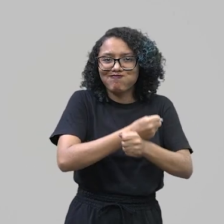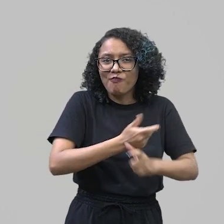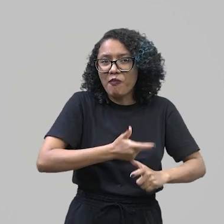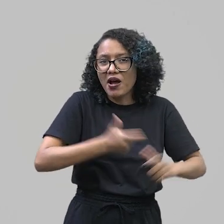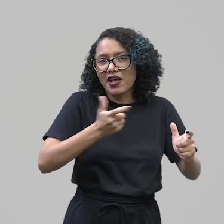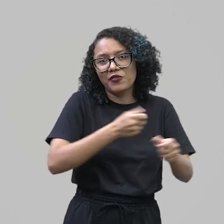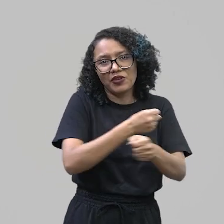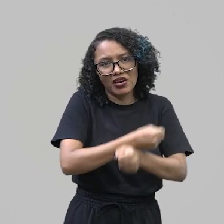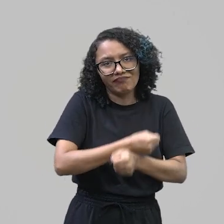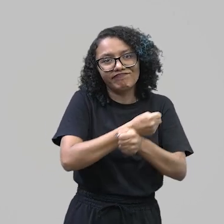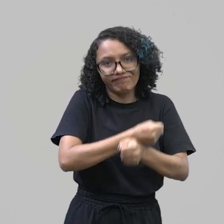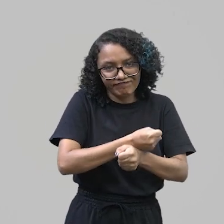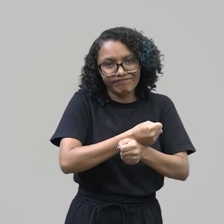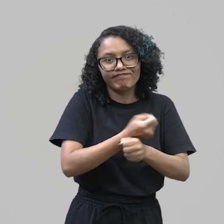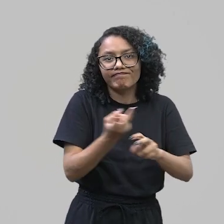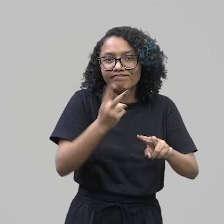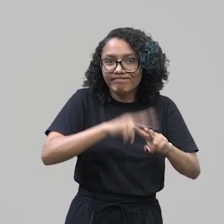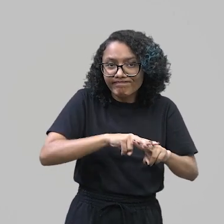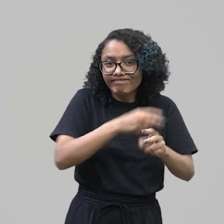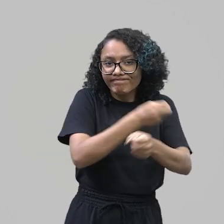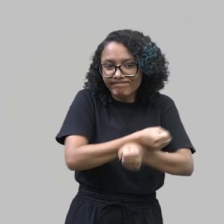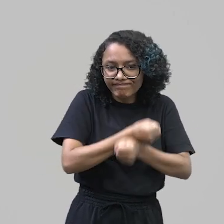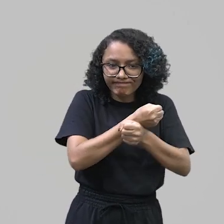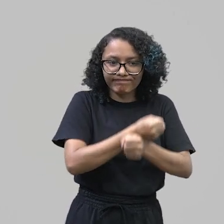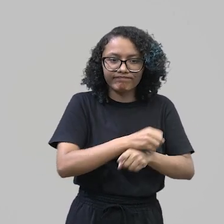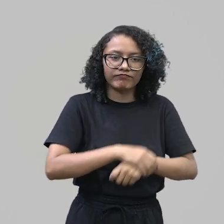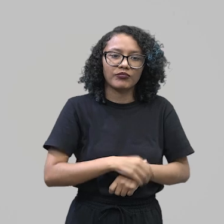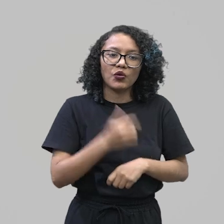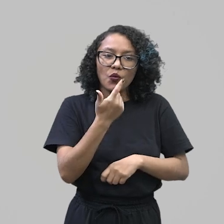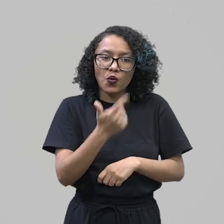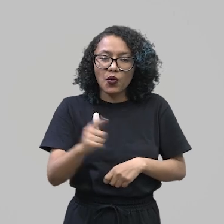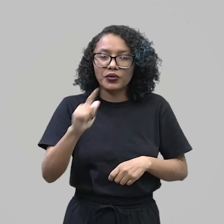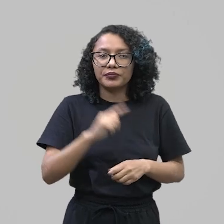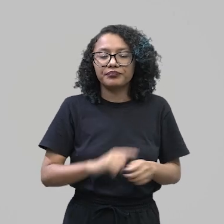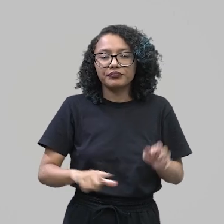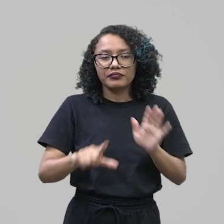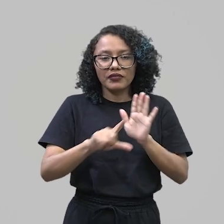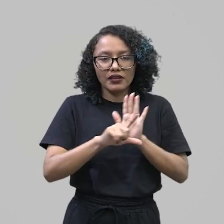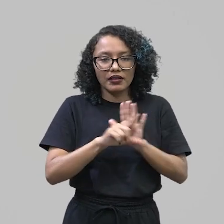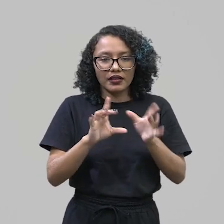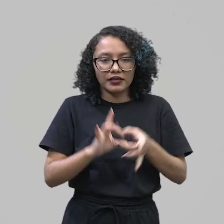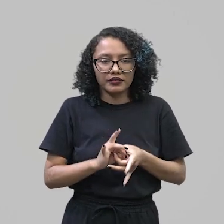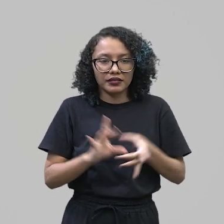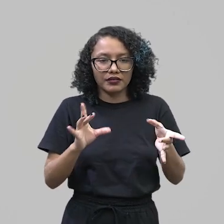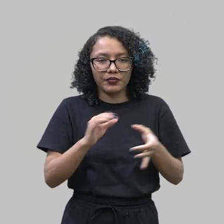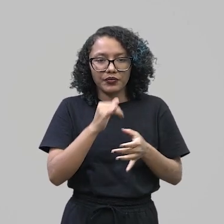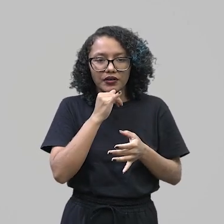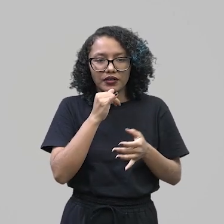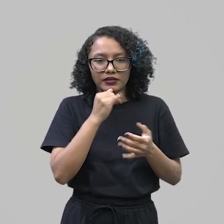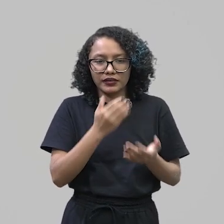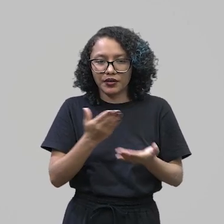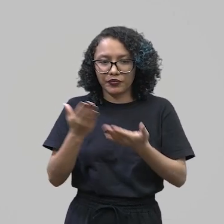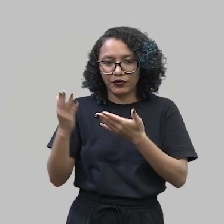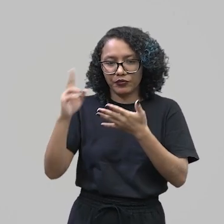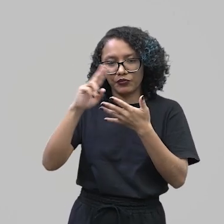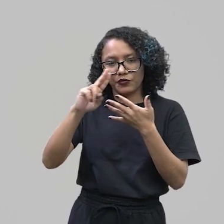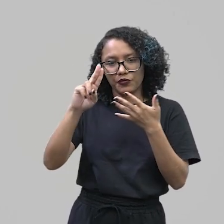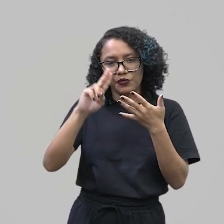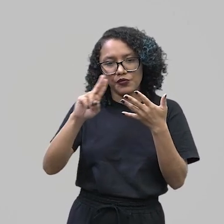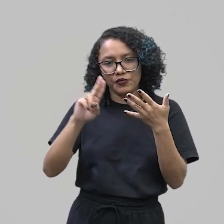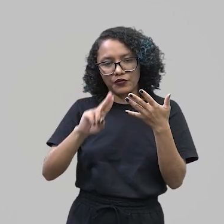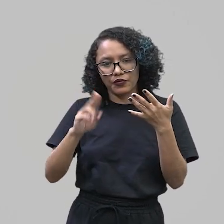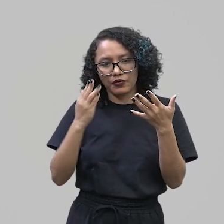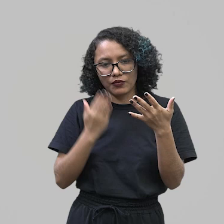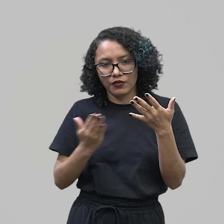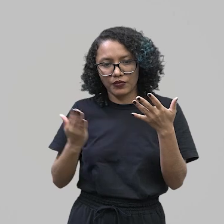ok? Continuando, leis abolicionistas como a Lei Bill Harbiden, como a Lei Eusébio de Queiroz, a Lei do